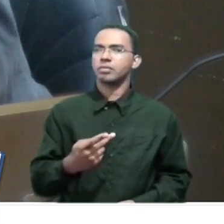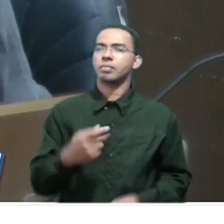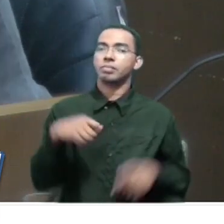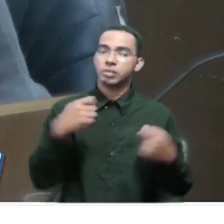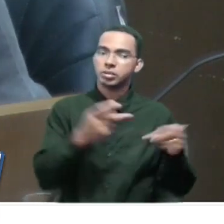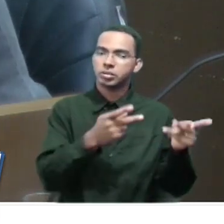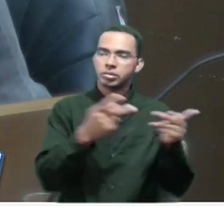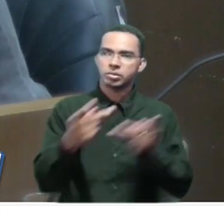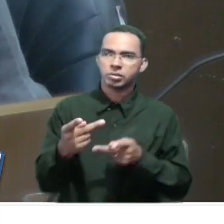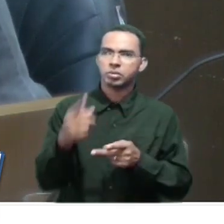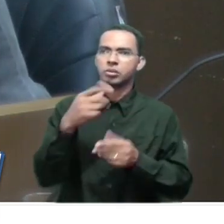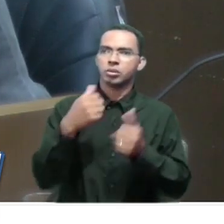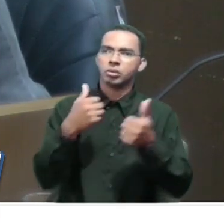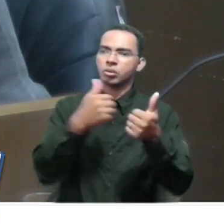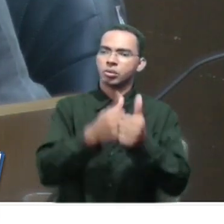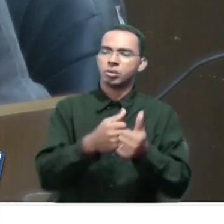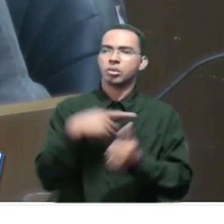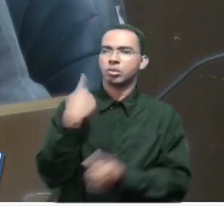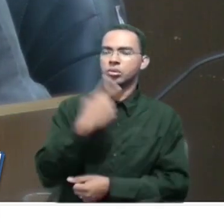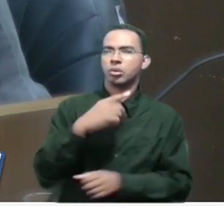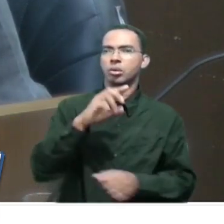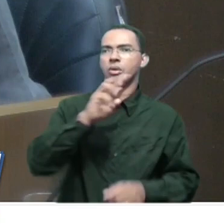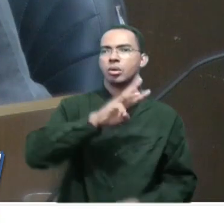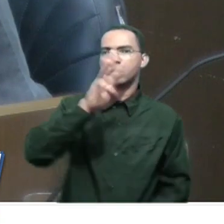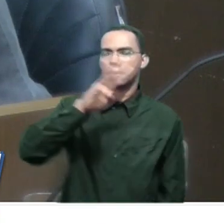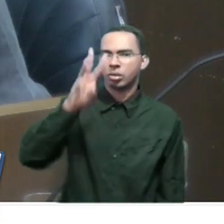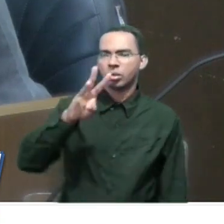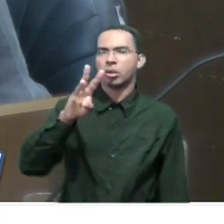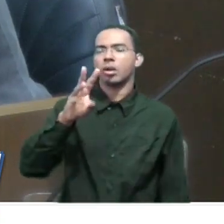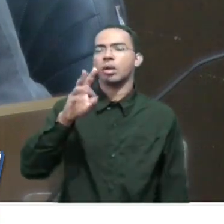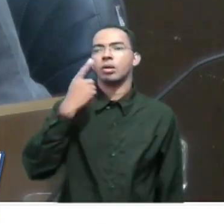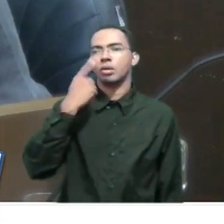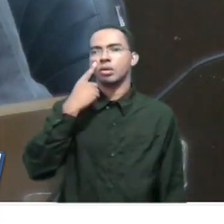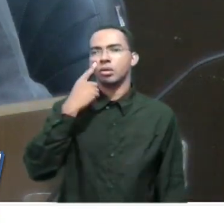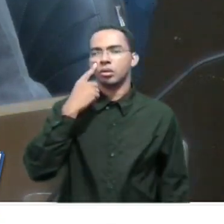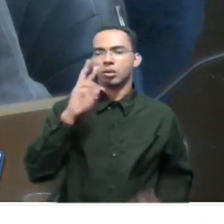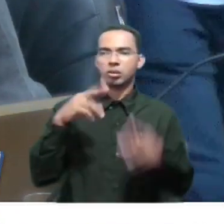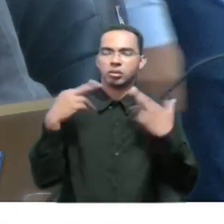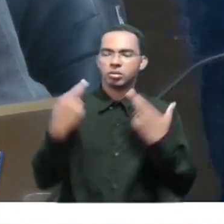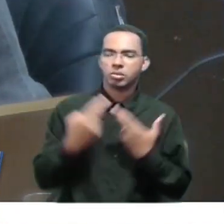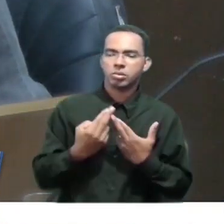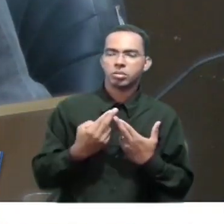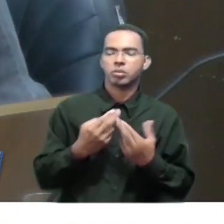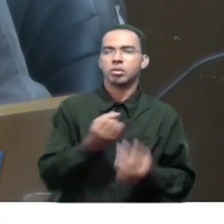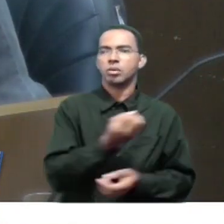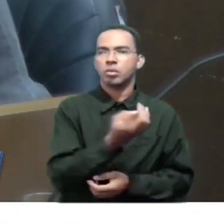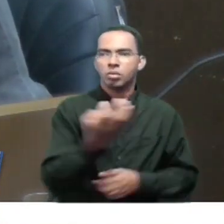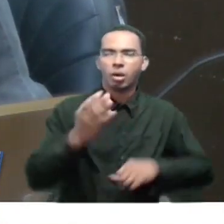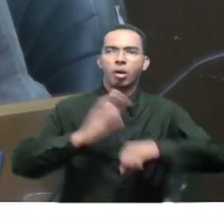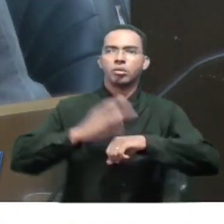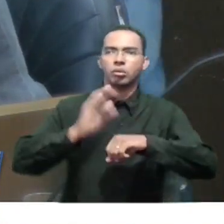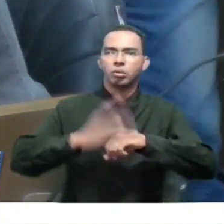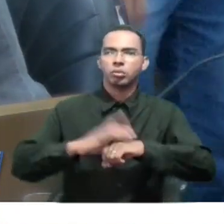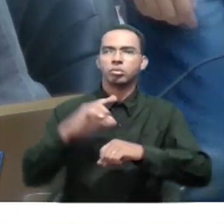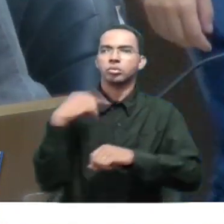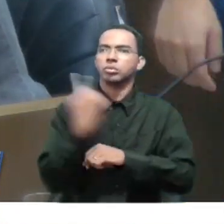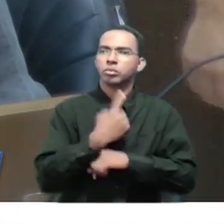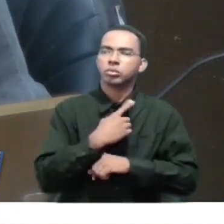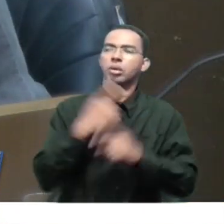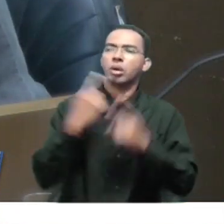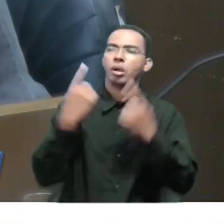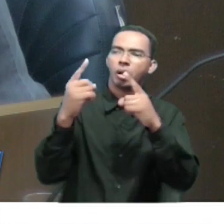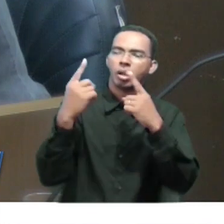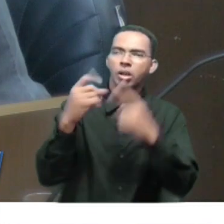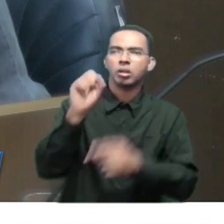senhor acompanhar pelo nosso site, pelo SAPL, e as sessões aqui, inúmeras vezes nós temos reclamado sim